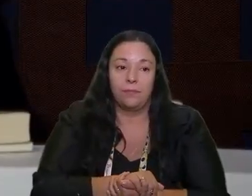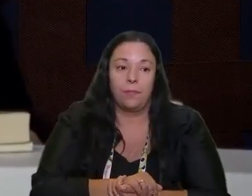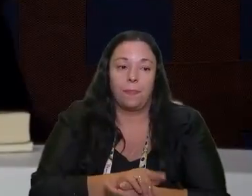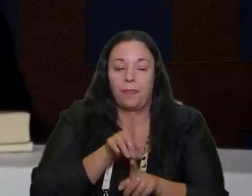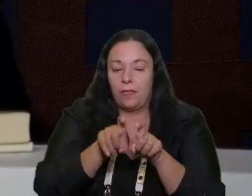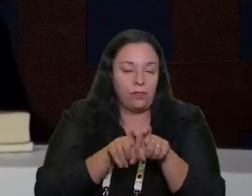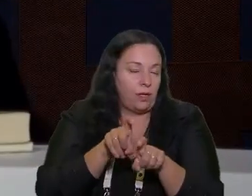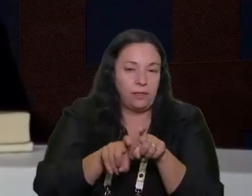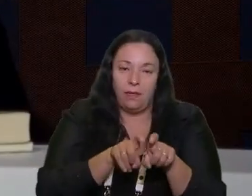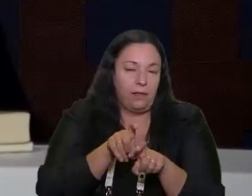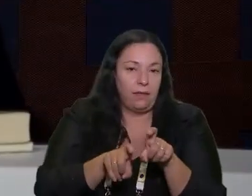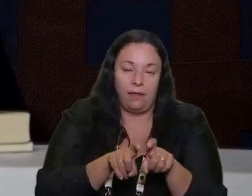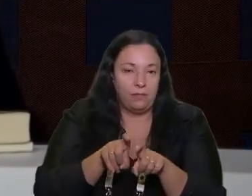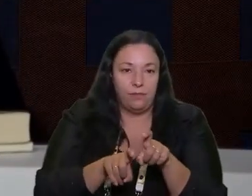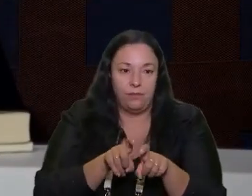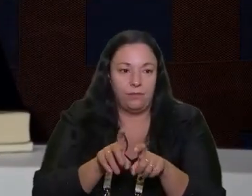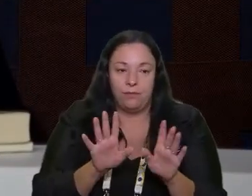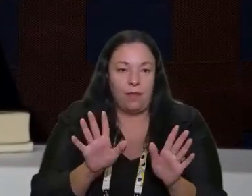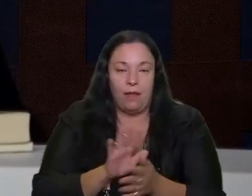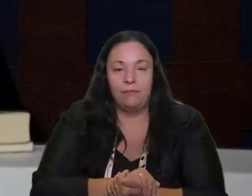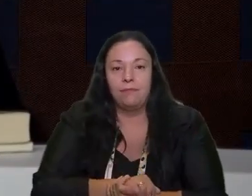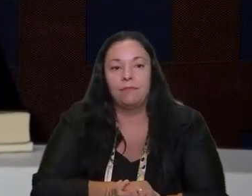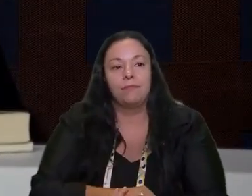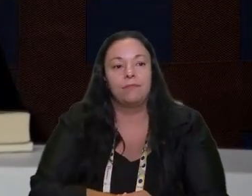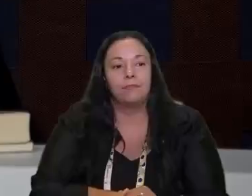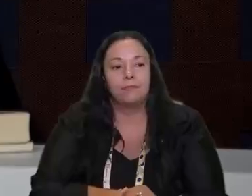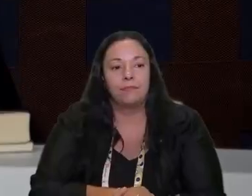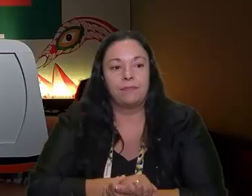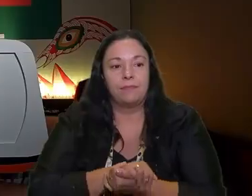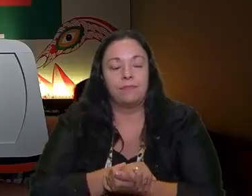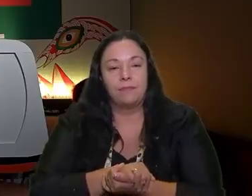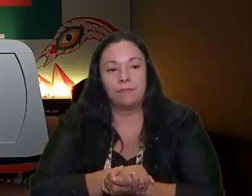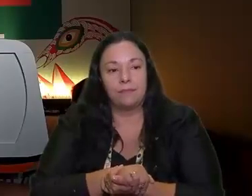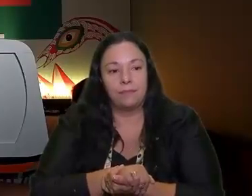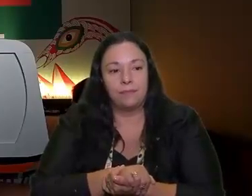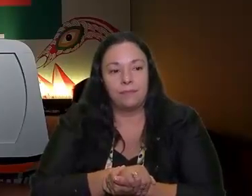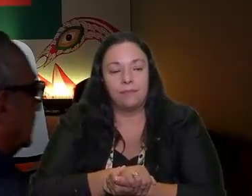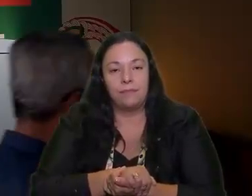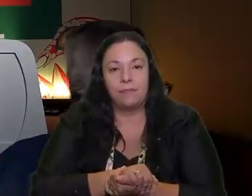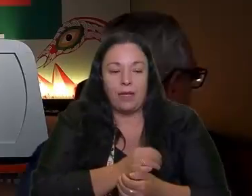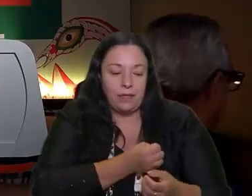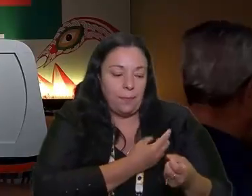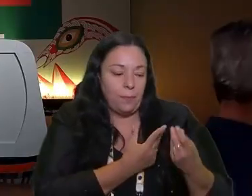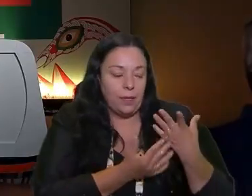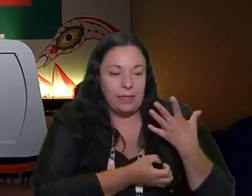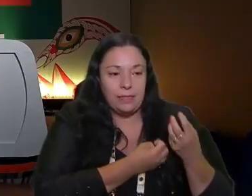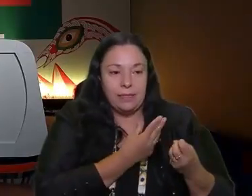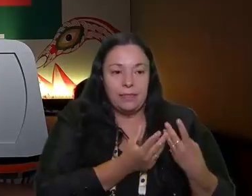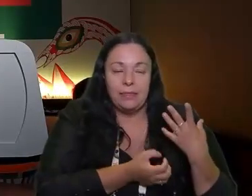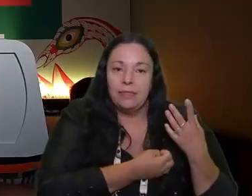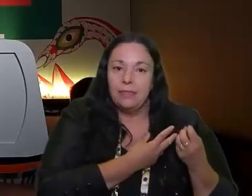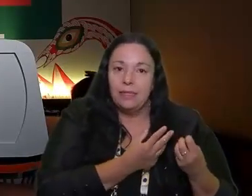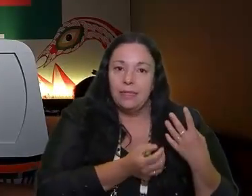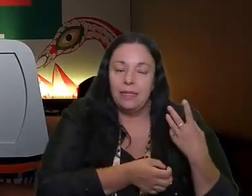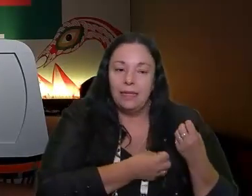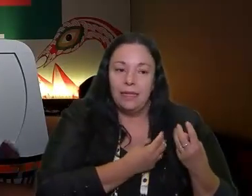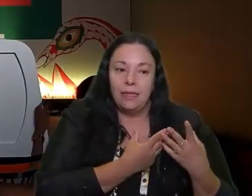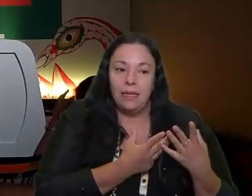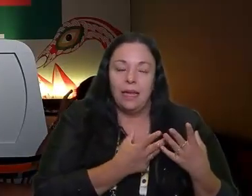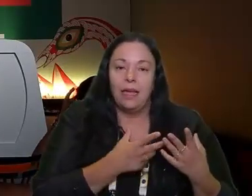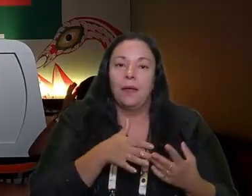internet não dá pé. Você se vê saindo da poesia para a ficção ou a poesia é o seu